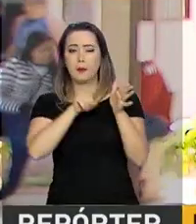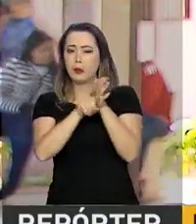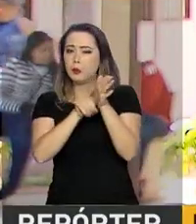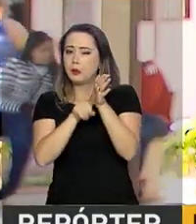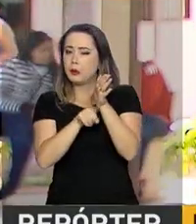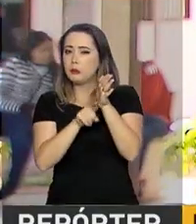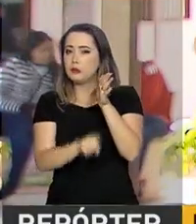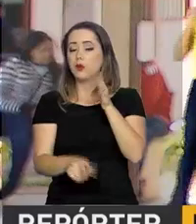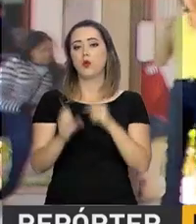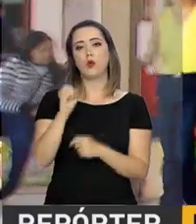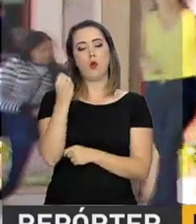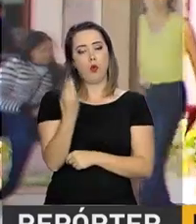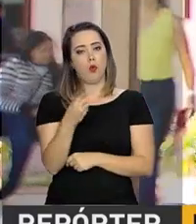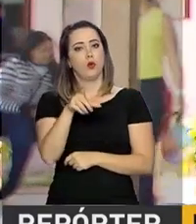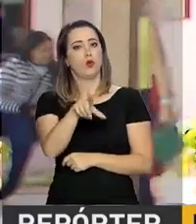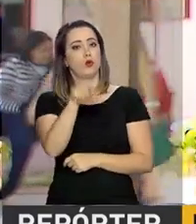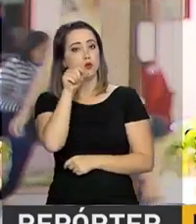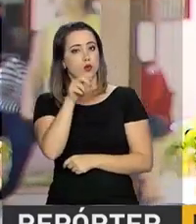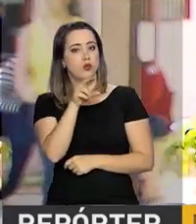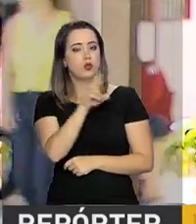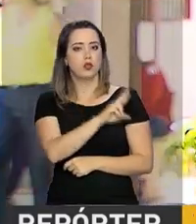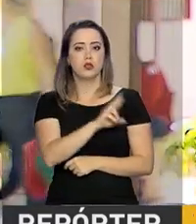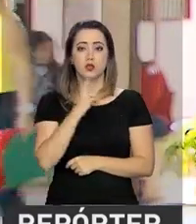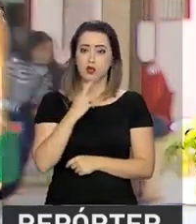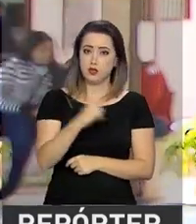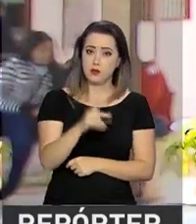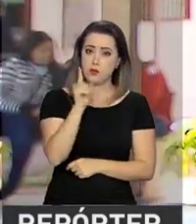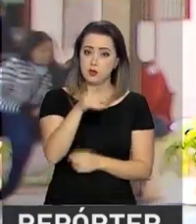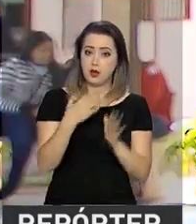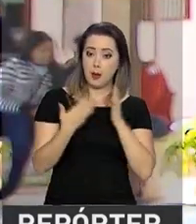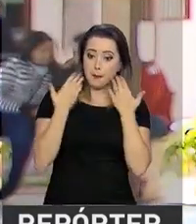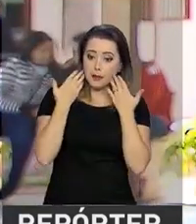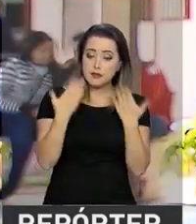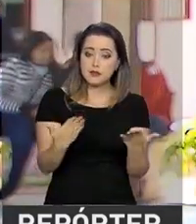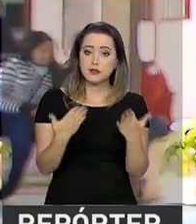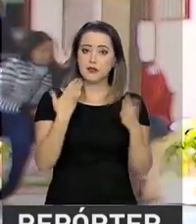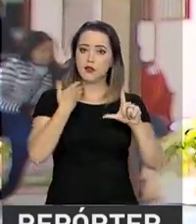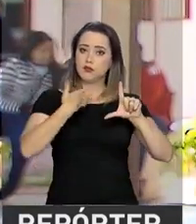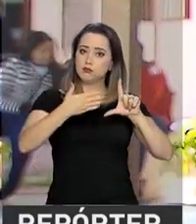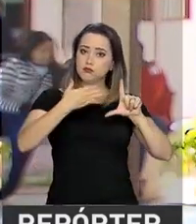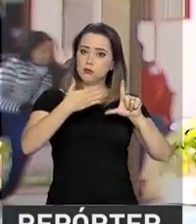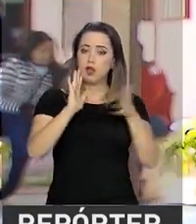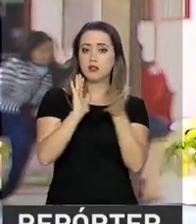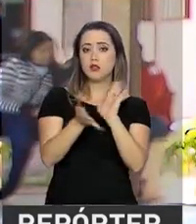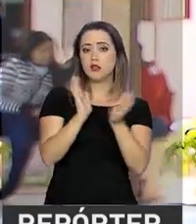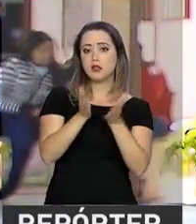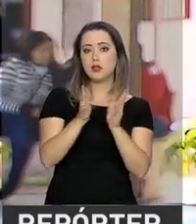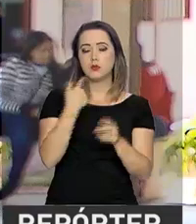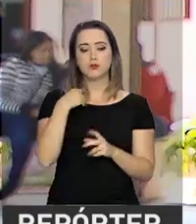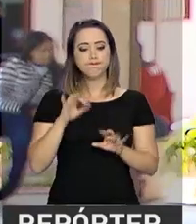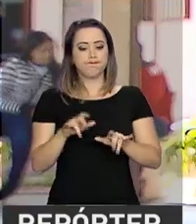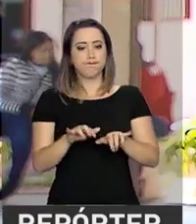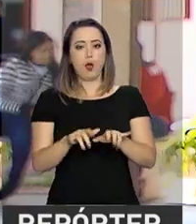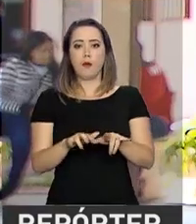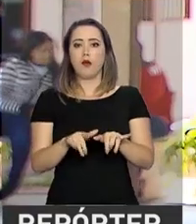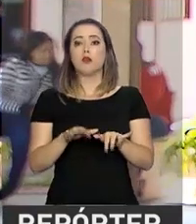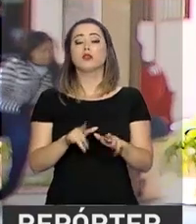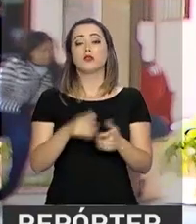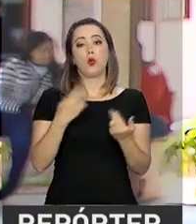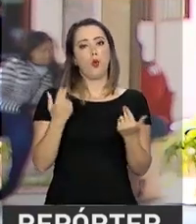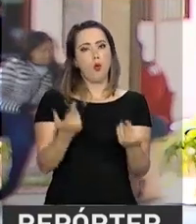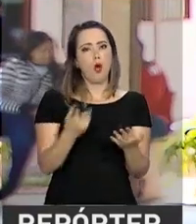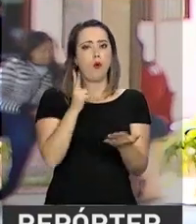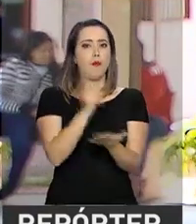e opções de resposta são apresentadas em Libras. O participante recebe um notebook para assistir às questões, que são as